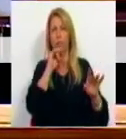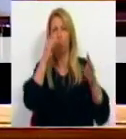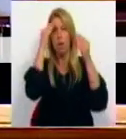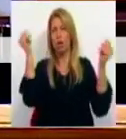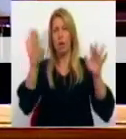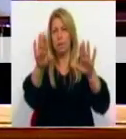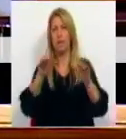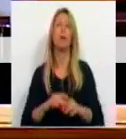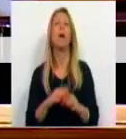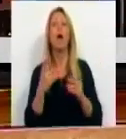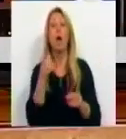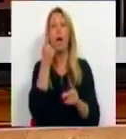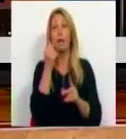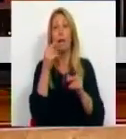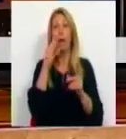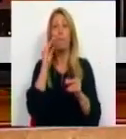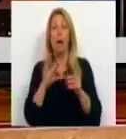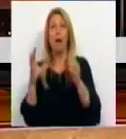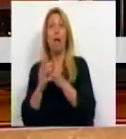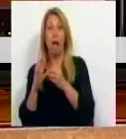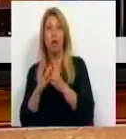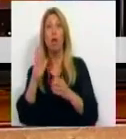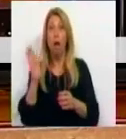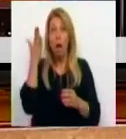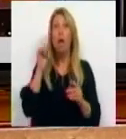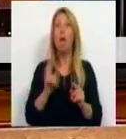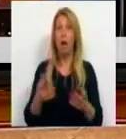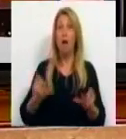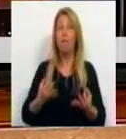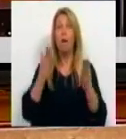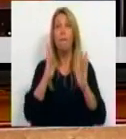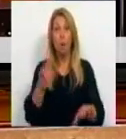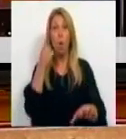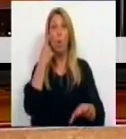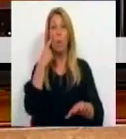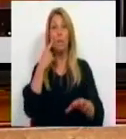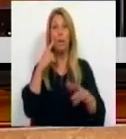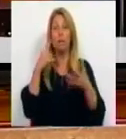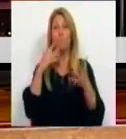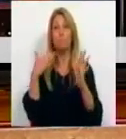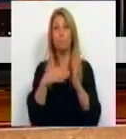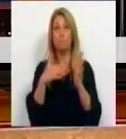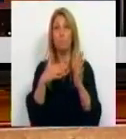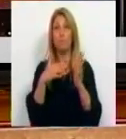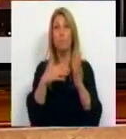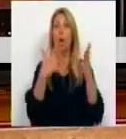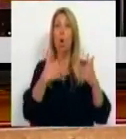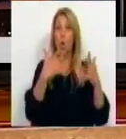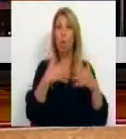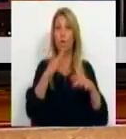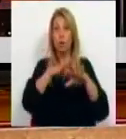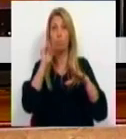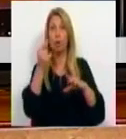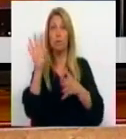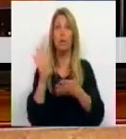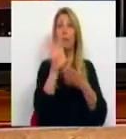Geral de Depósitos é prioritário, mas temos que conhecer as contas que justificam essa recapitalização. É preciso lidar com